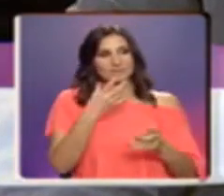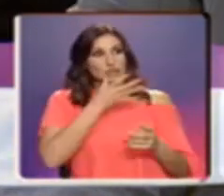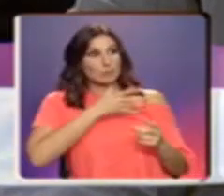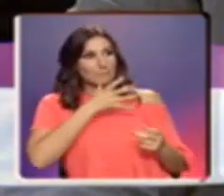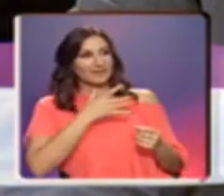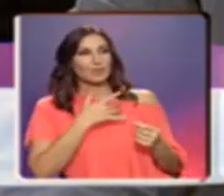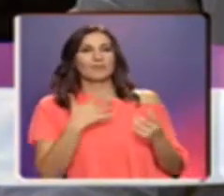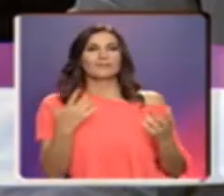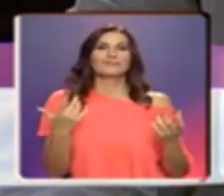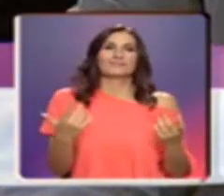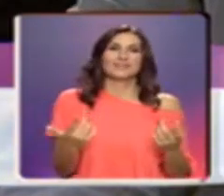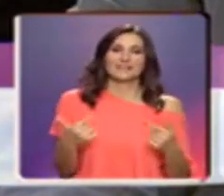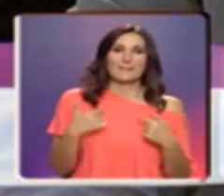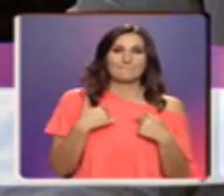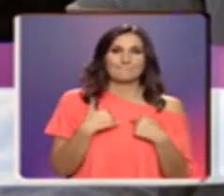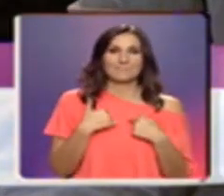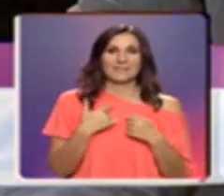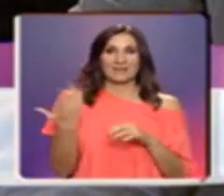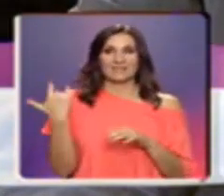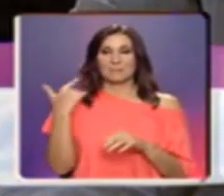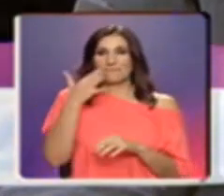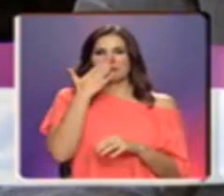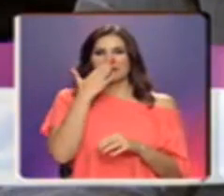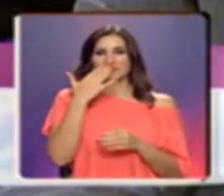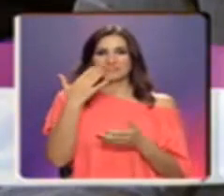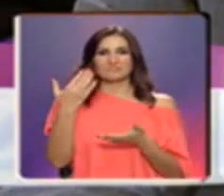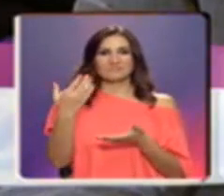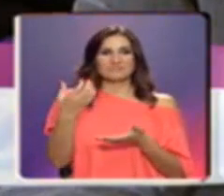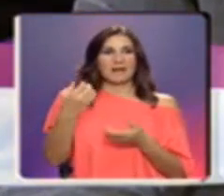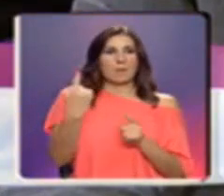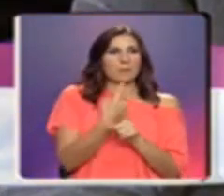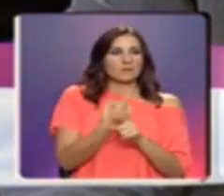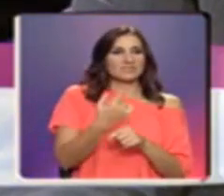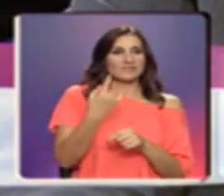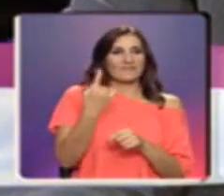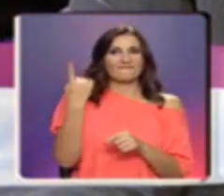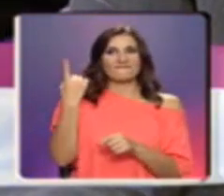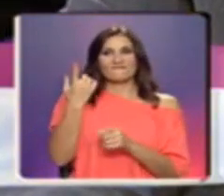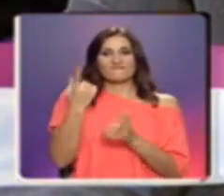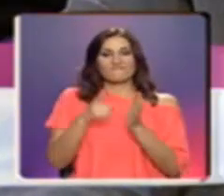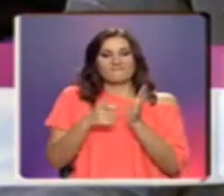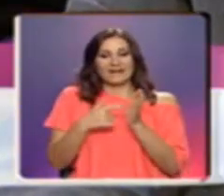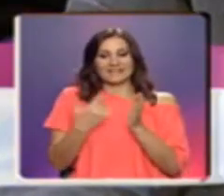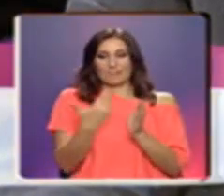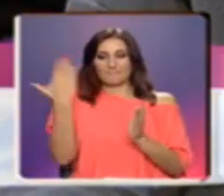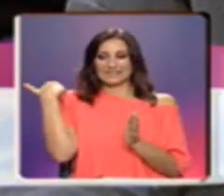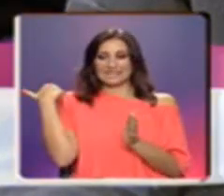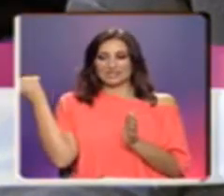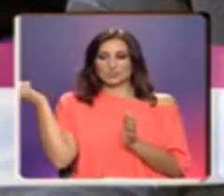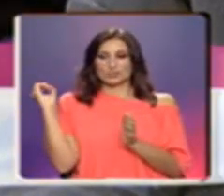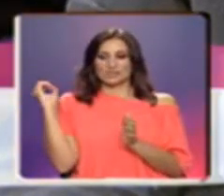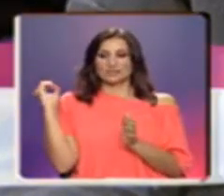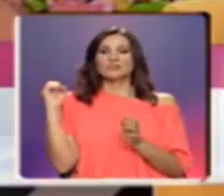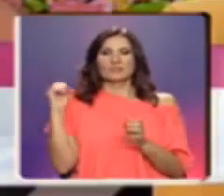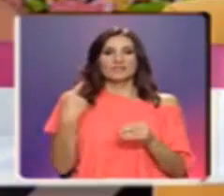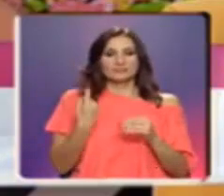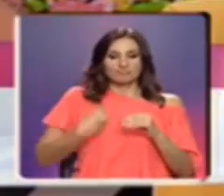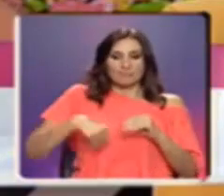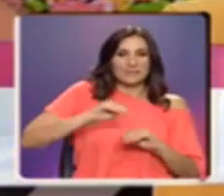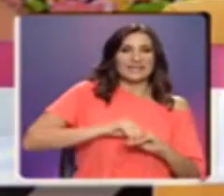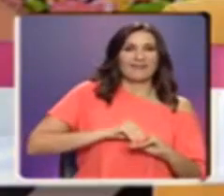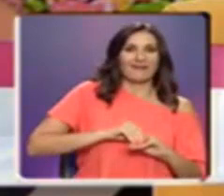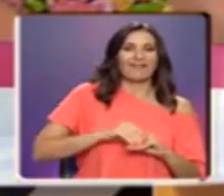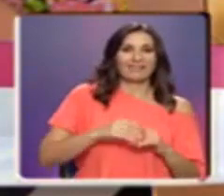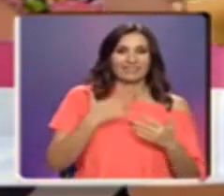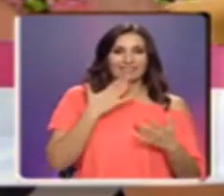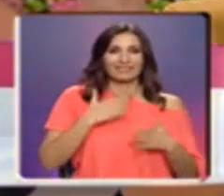E para mim foi preencher uma lacuna, que era eu não conhecer de facto nada daquilo que tinha sido a terra que me viu nascer. E quando é que o seu pai lhe contou esta história